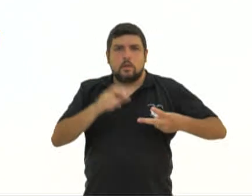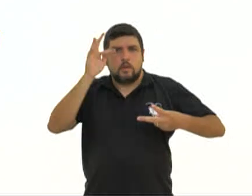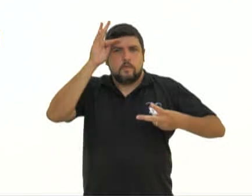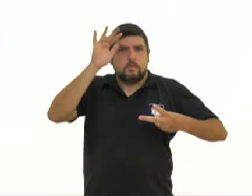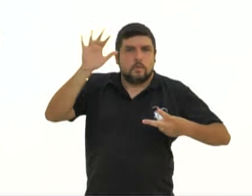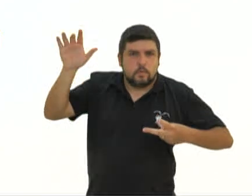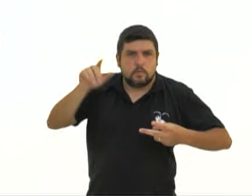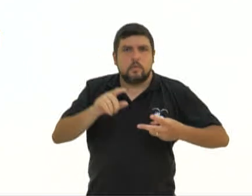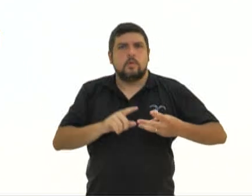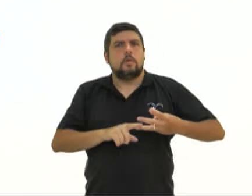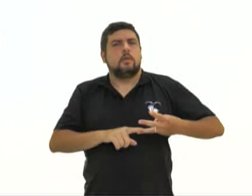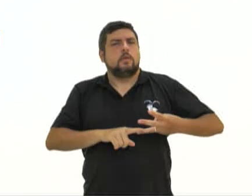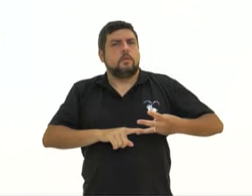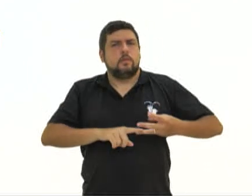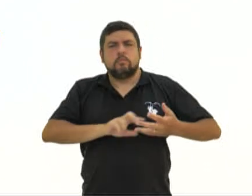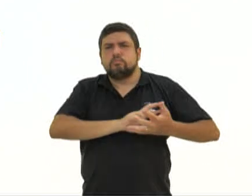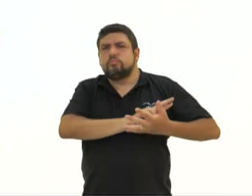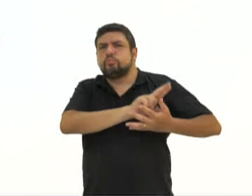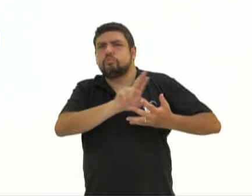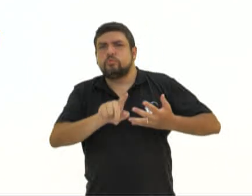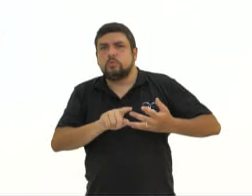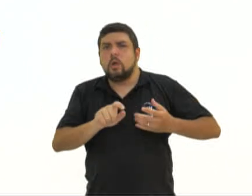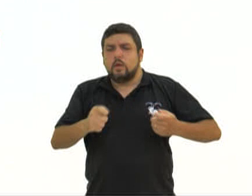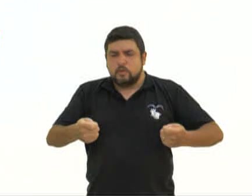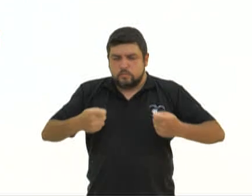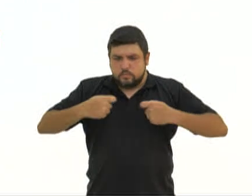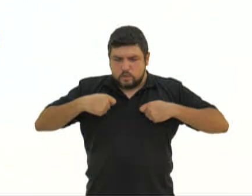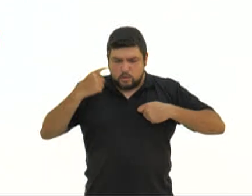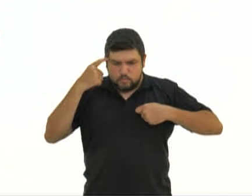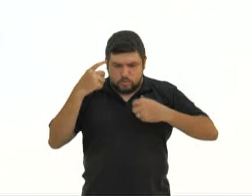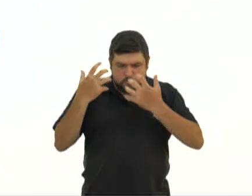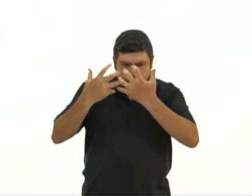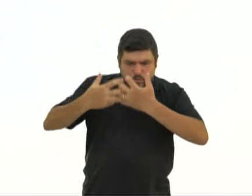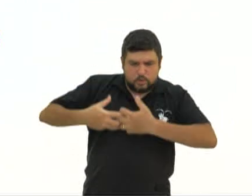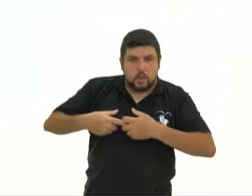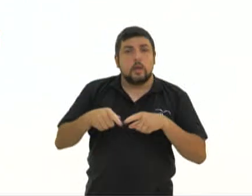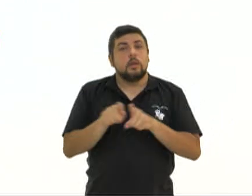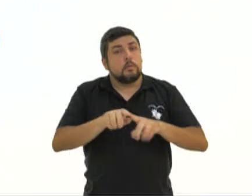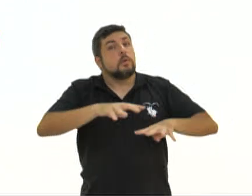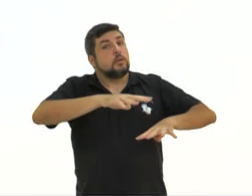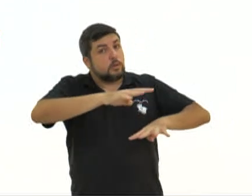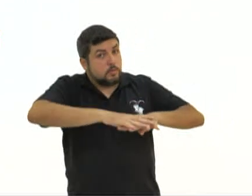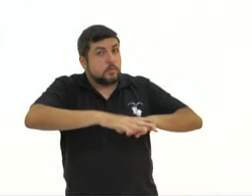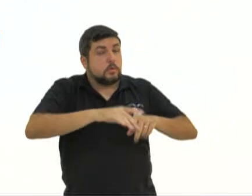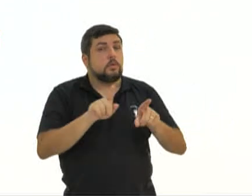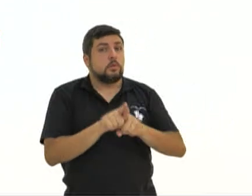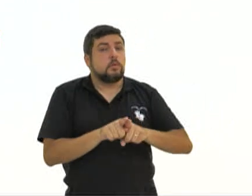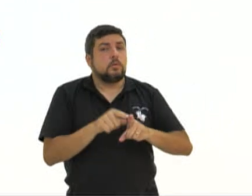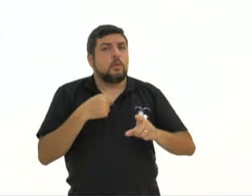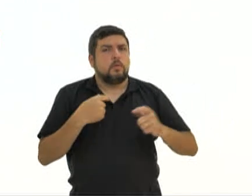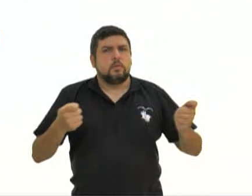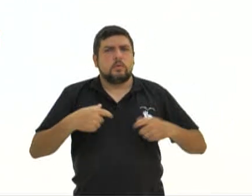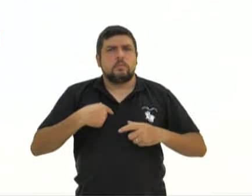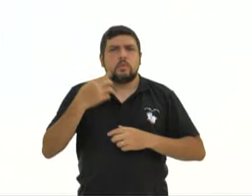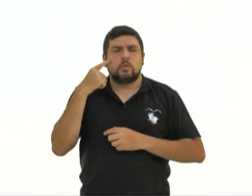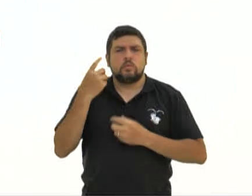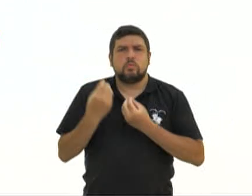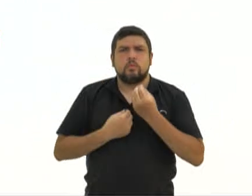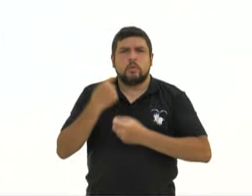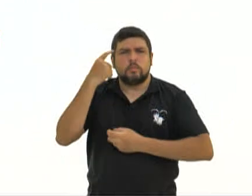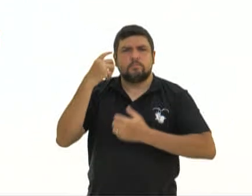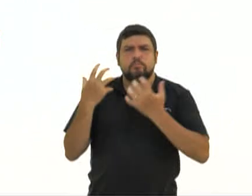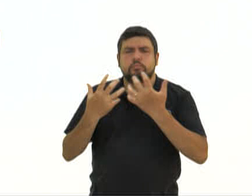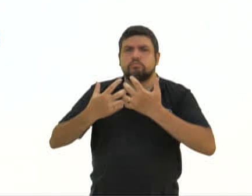né, disciplinas que colocam um contexto de reflexão humana, até como a matemática, né, novas ideias começam a